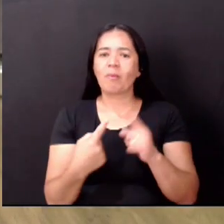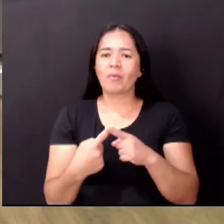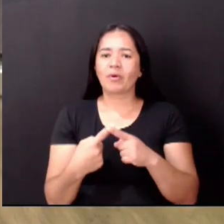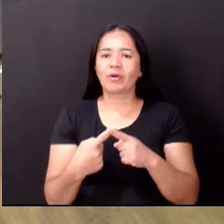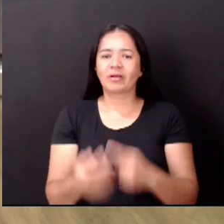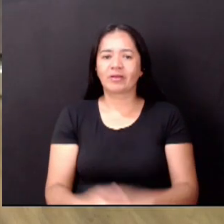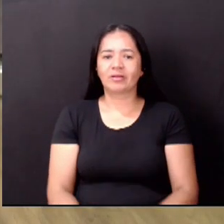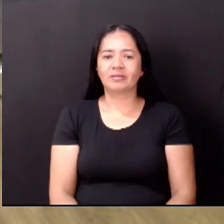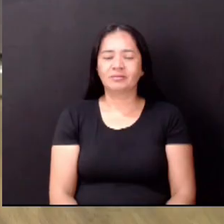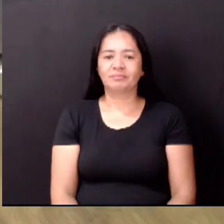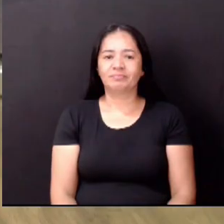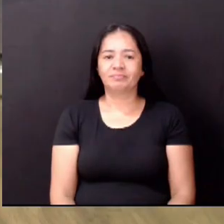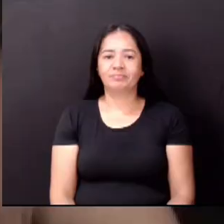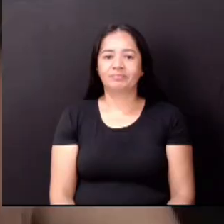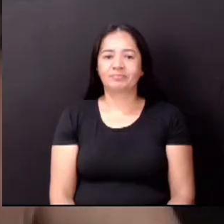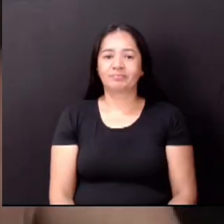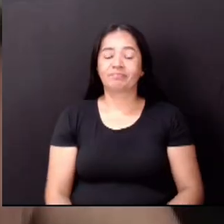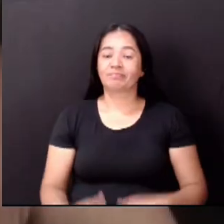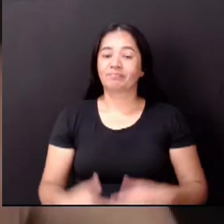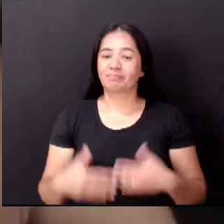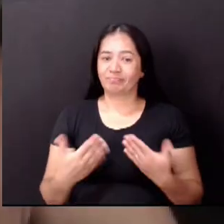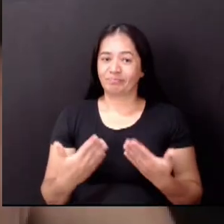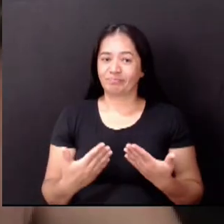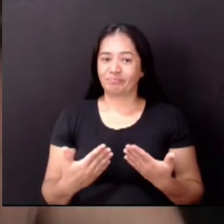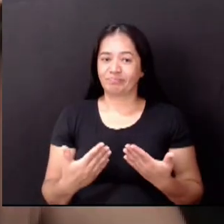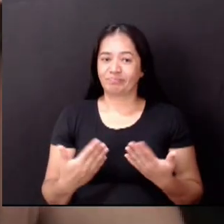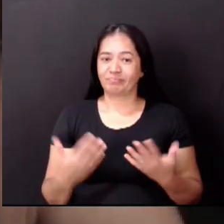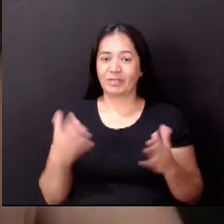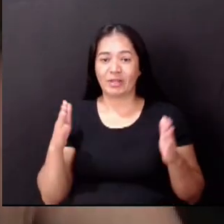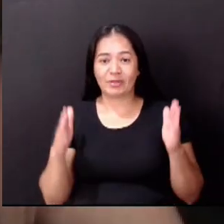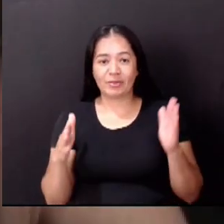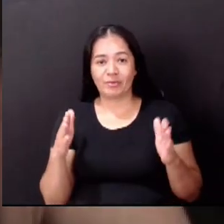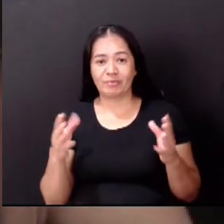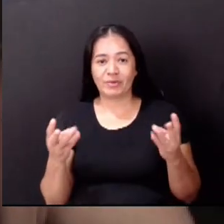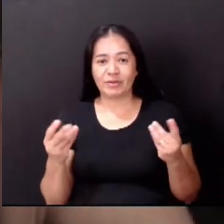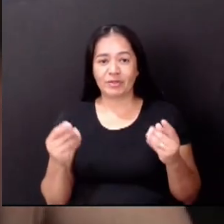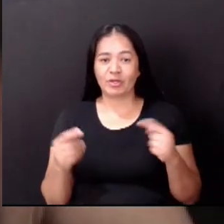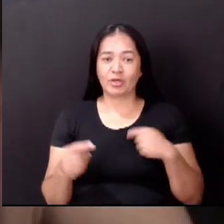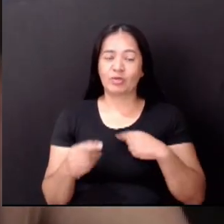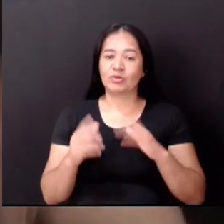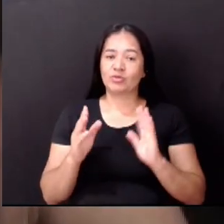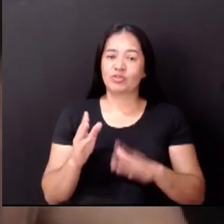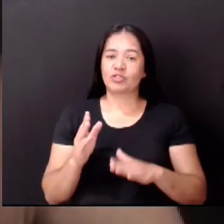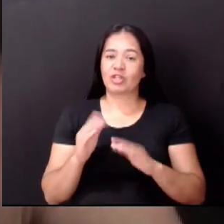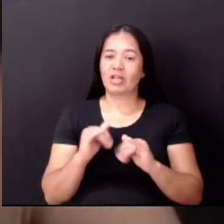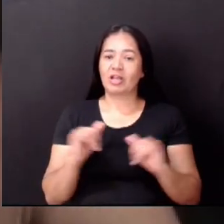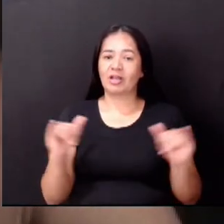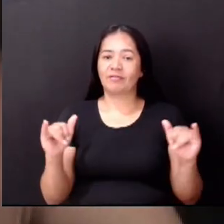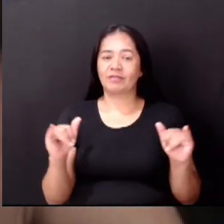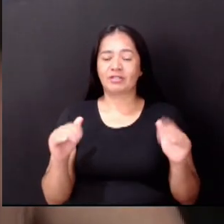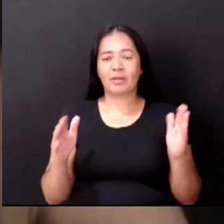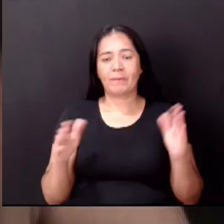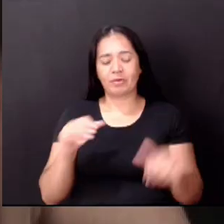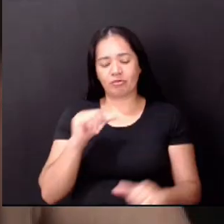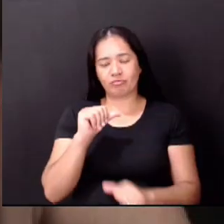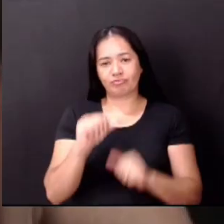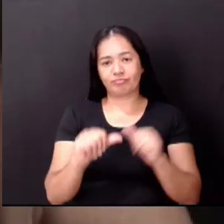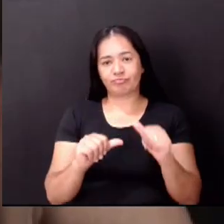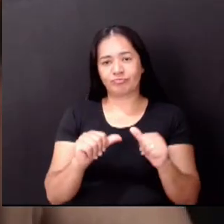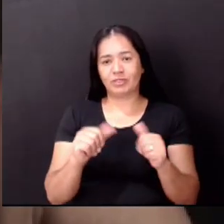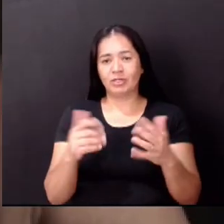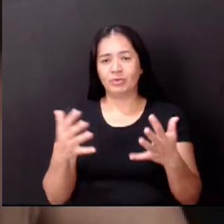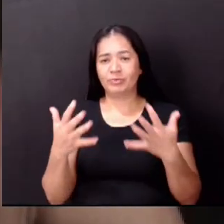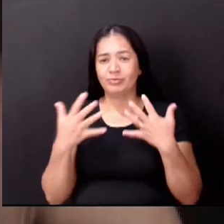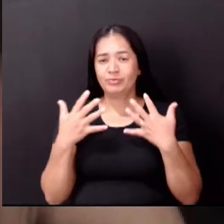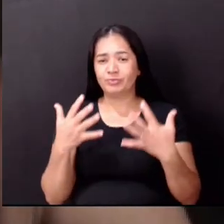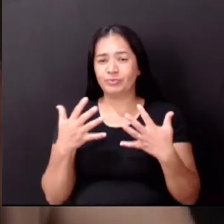Então, nesses tempos de, como eu estava dizendo, nesses tempos de mudanças climáticas severas, né, eu acho que